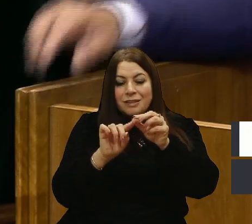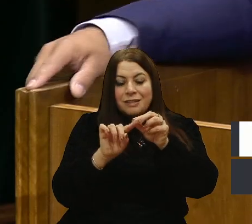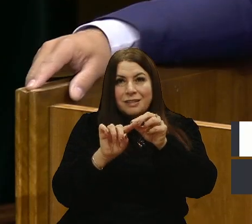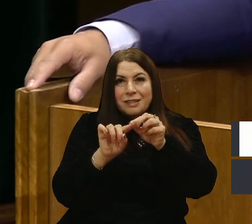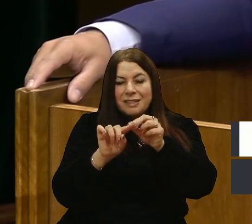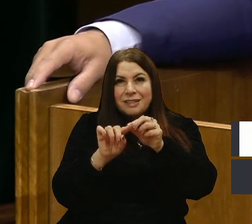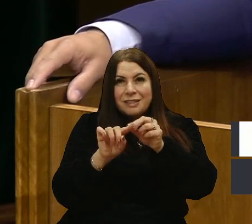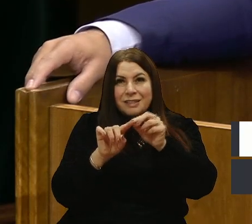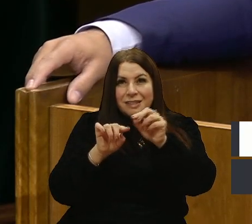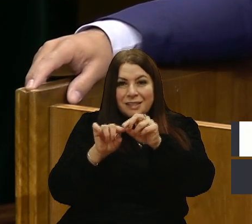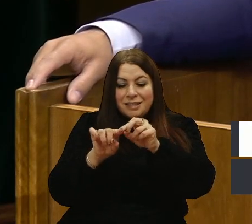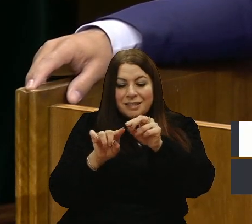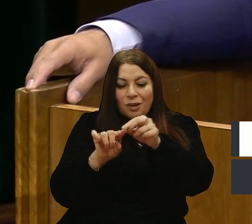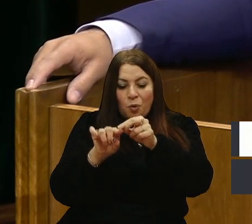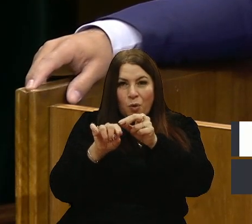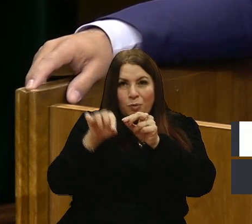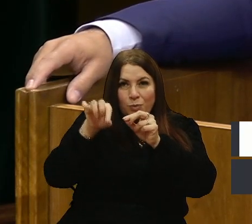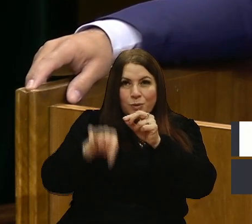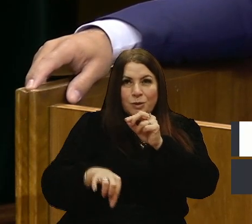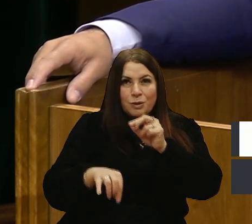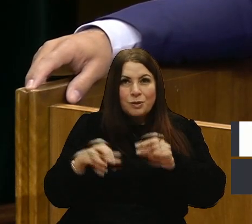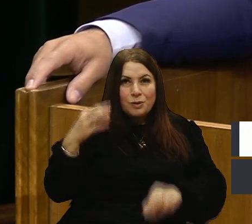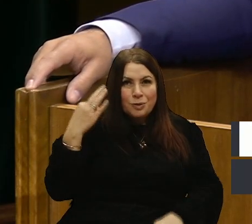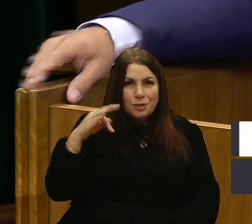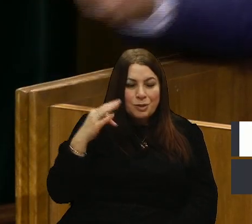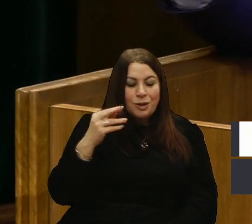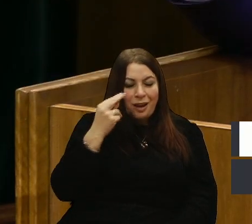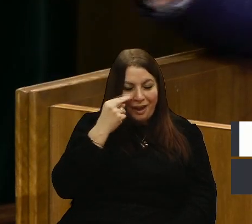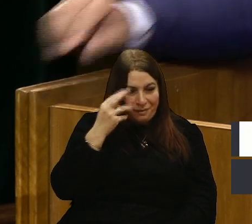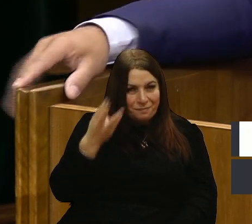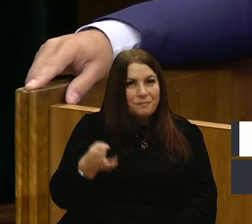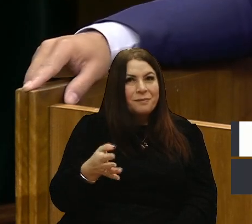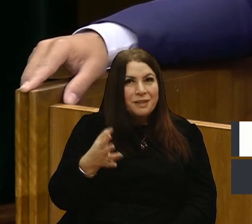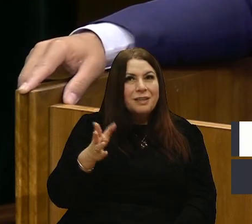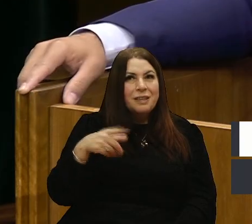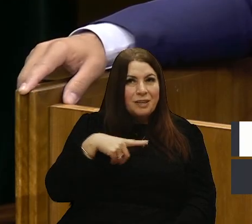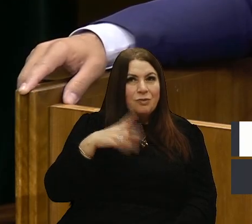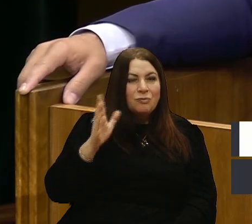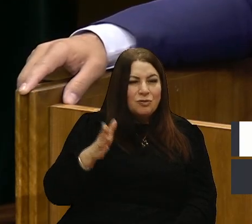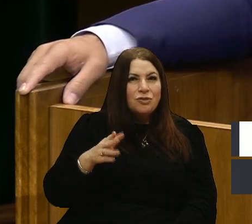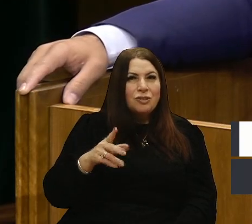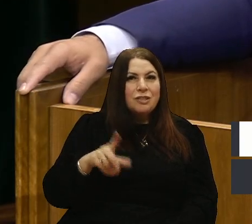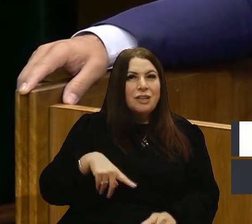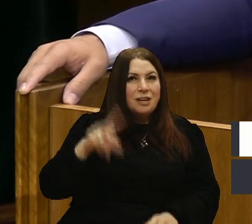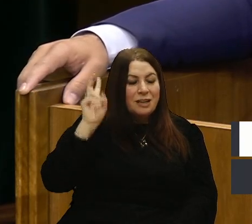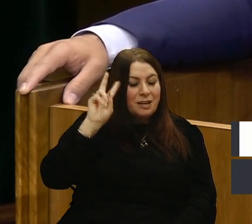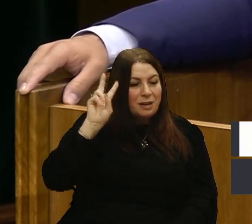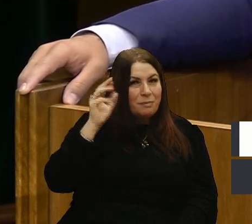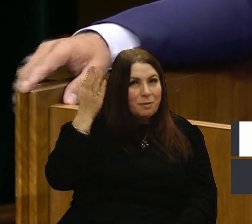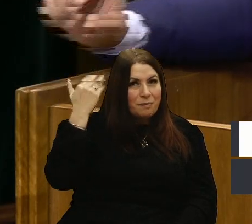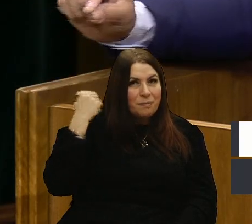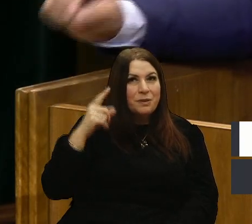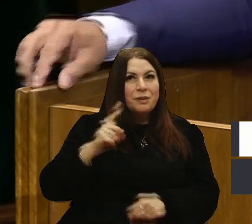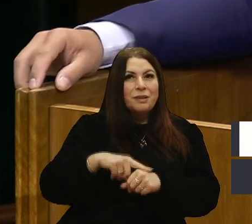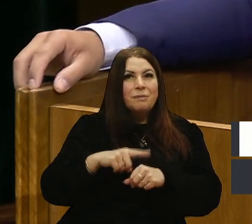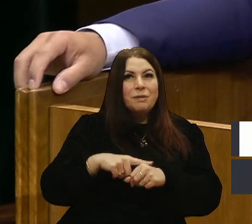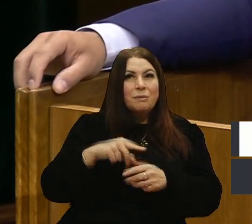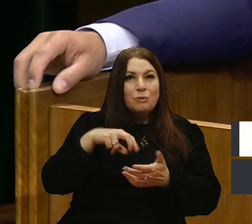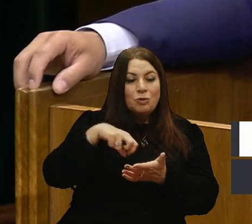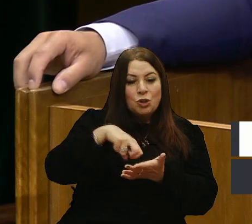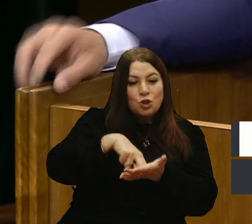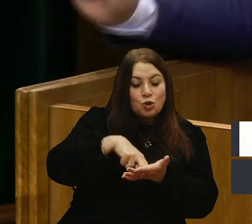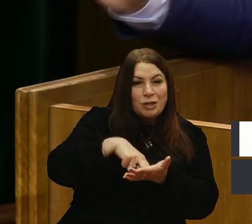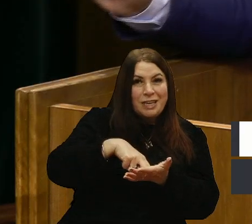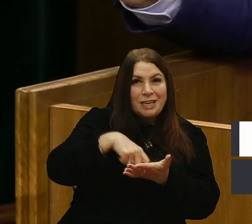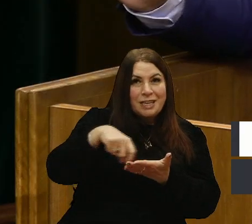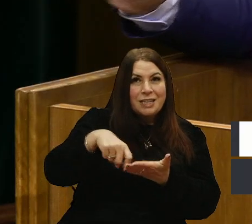na metade do dedo. Isso dói, né, Fantinel? E eu passava por isso. Eu me recordo, naquele tempo, tu ficar de joelho acrocado